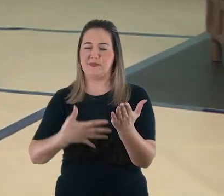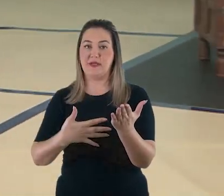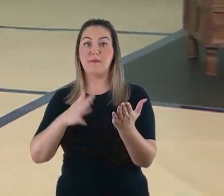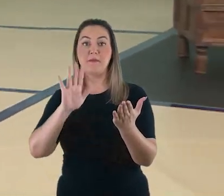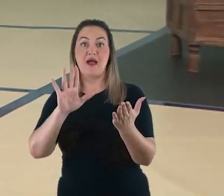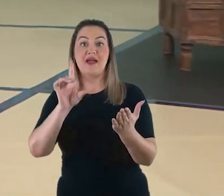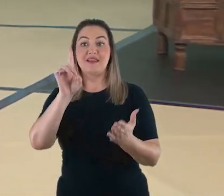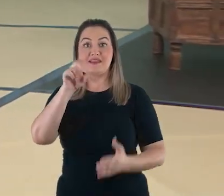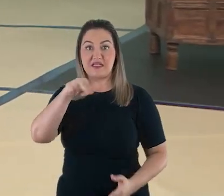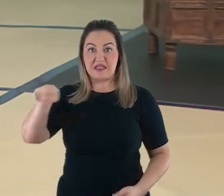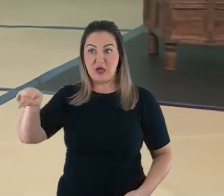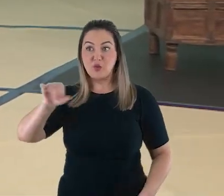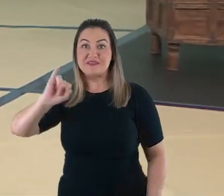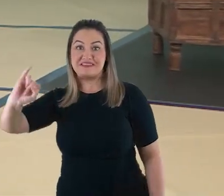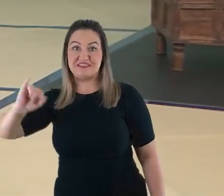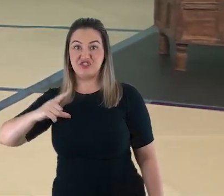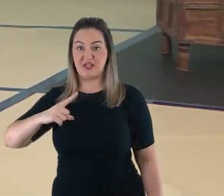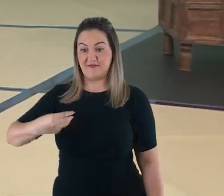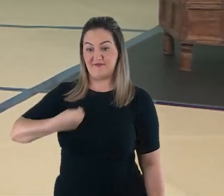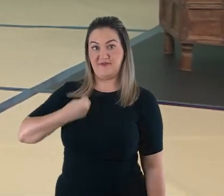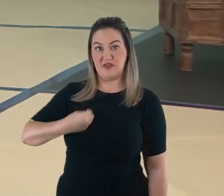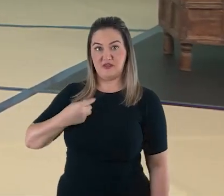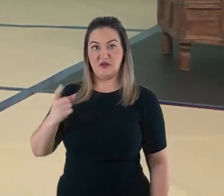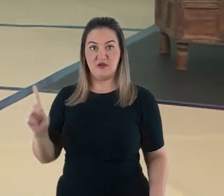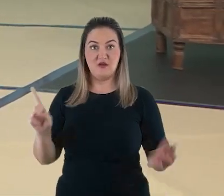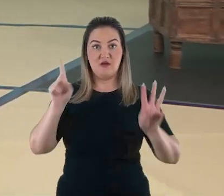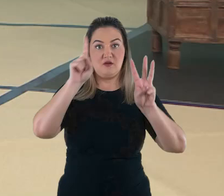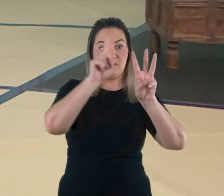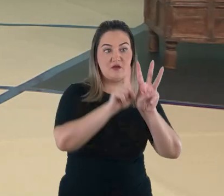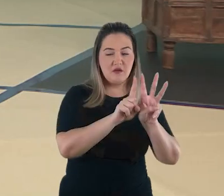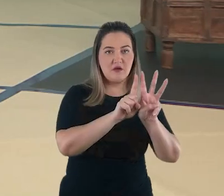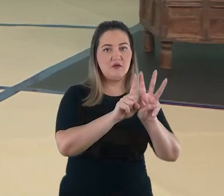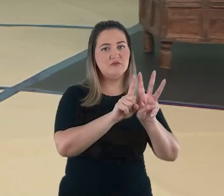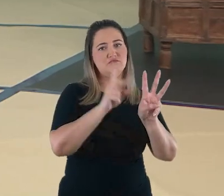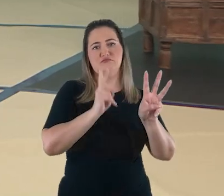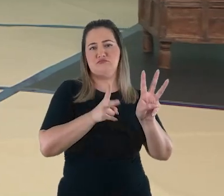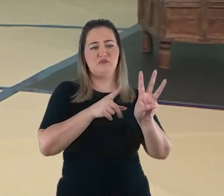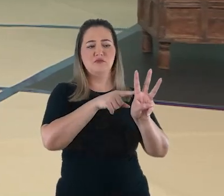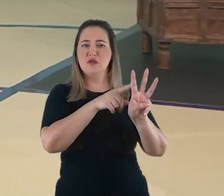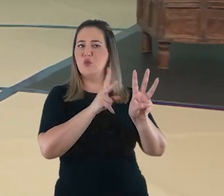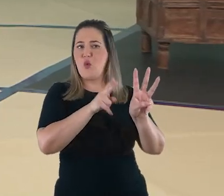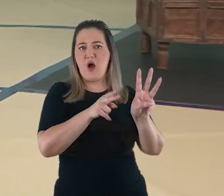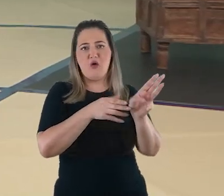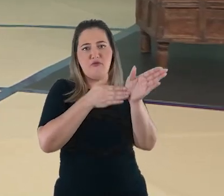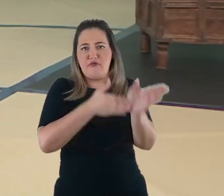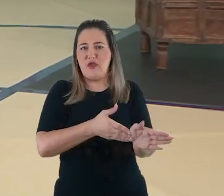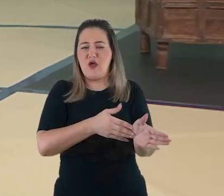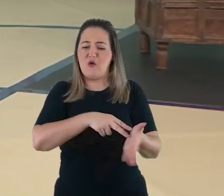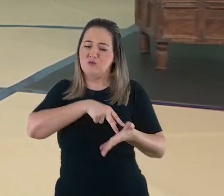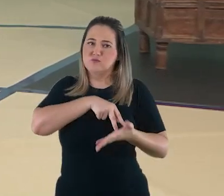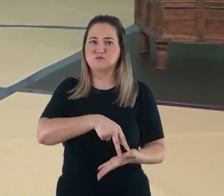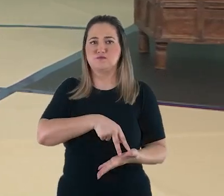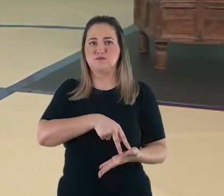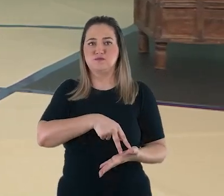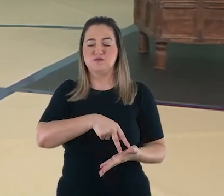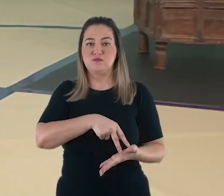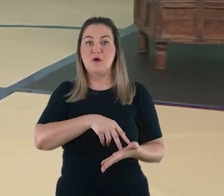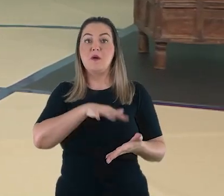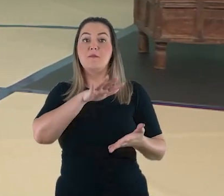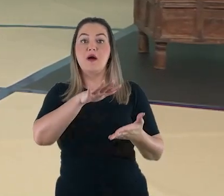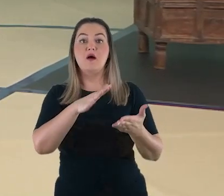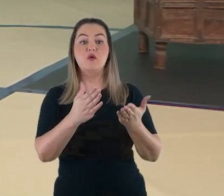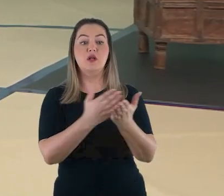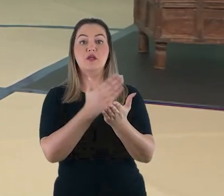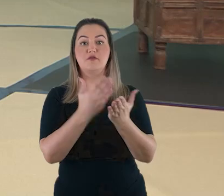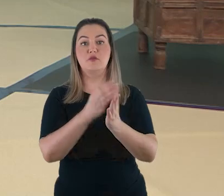Daniel estivesse presente, ele também não se prostraria diante do ídolo. Seria inconsistente com o enredo do livro omitir isto, considerando que